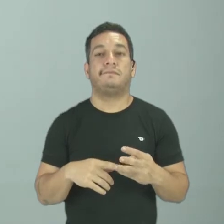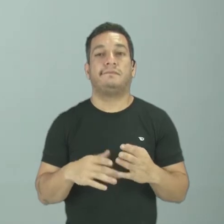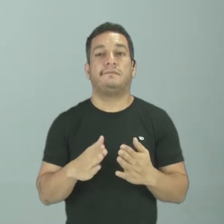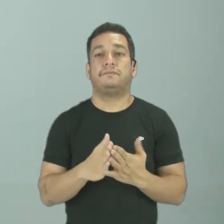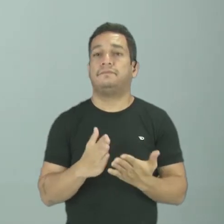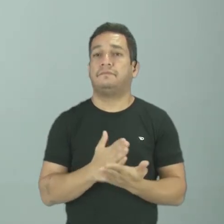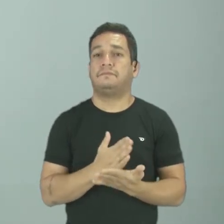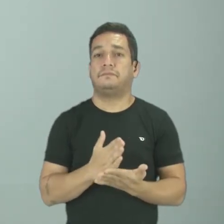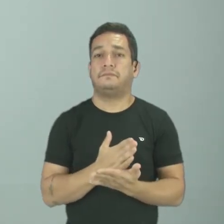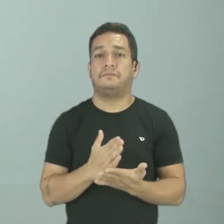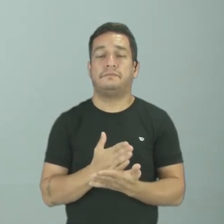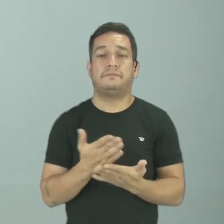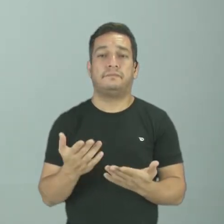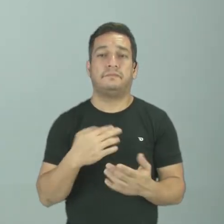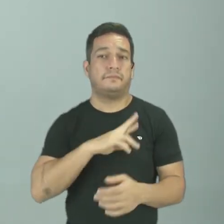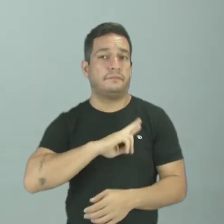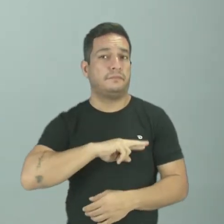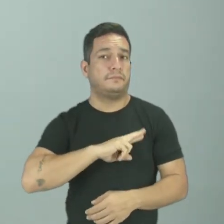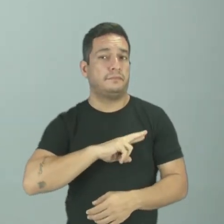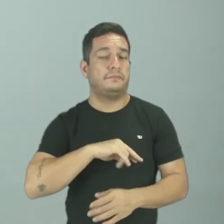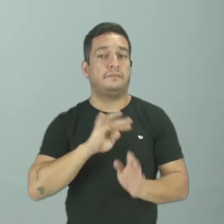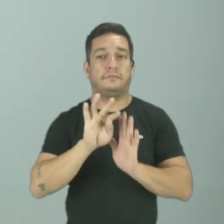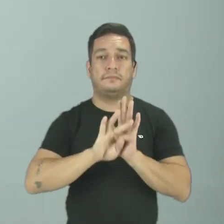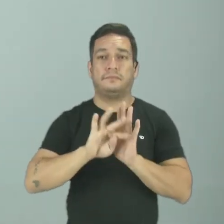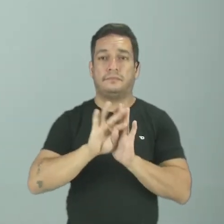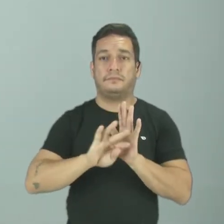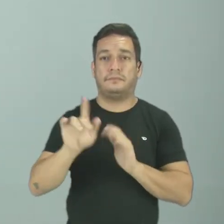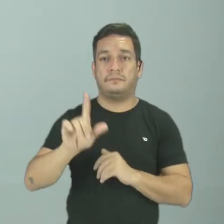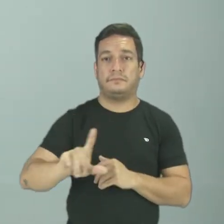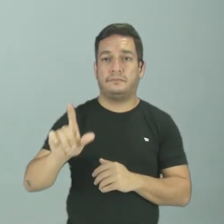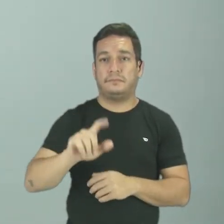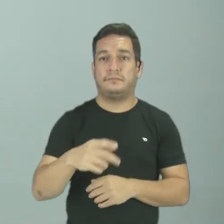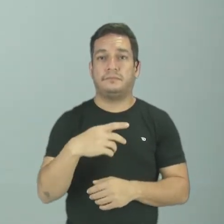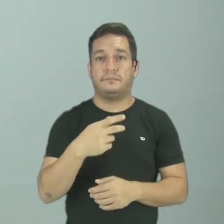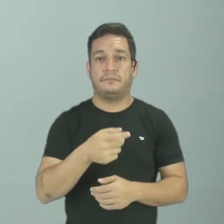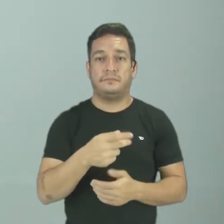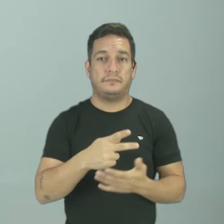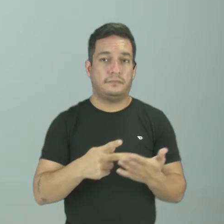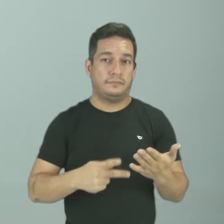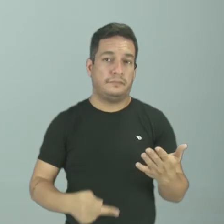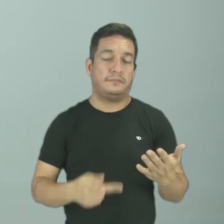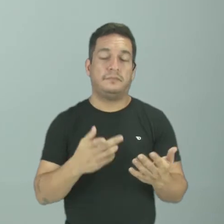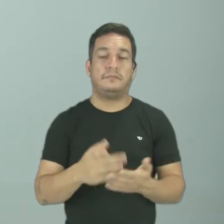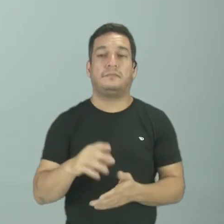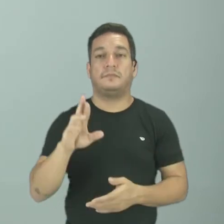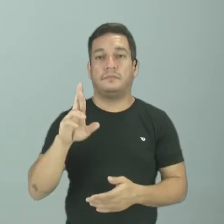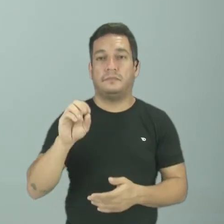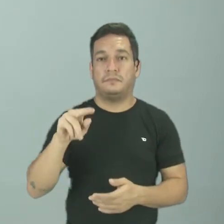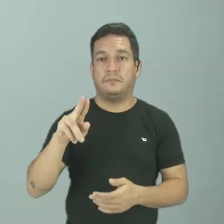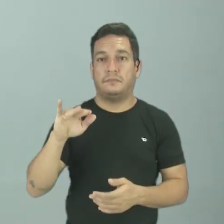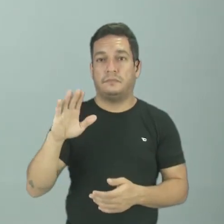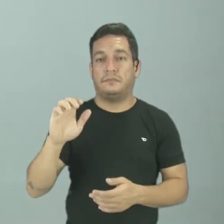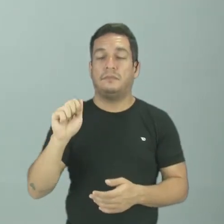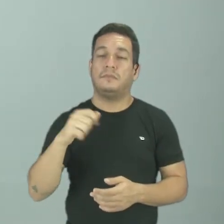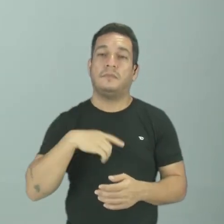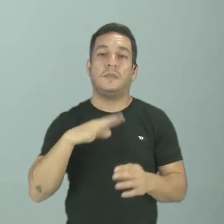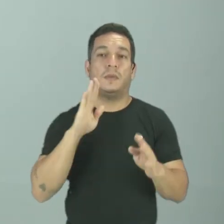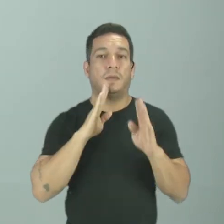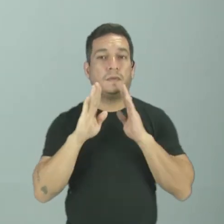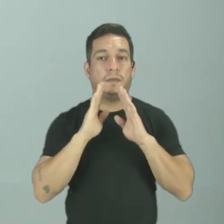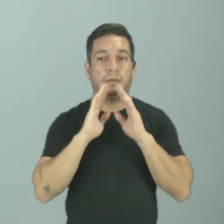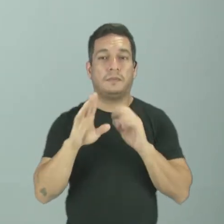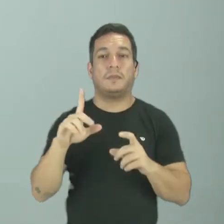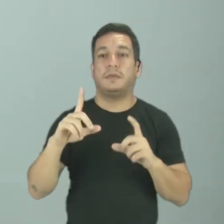livro, num romance, num texto literário, numa poesia, numa crônica, entende? No Facebook,